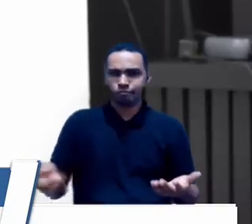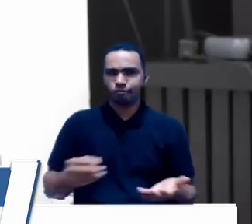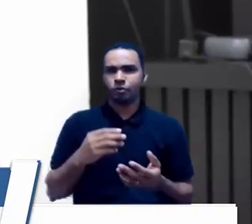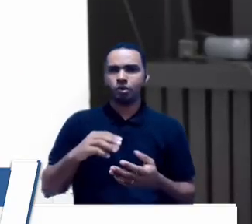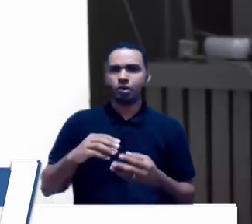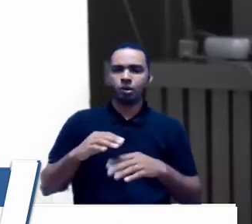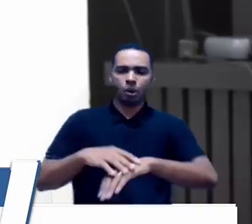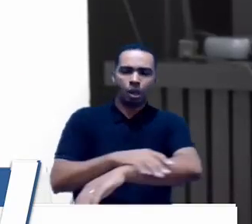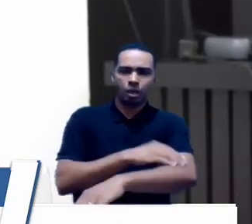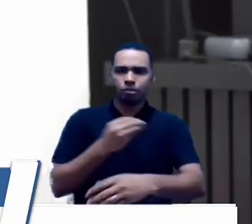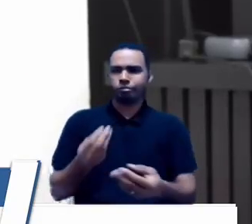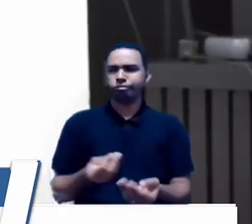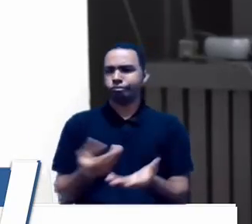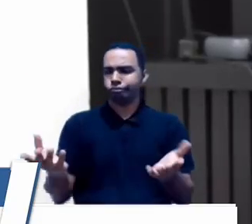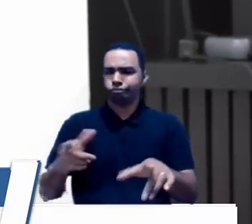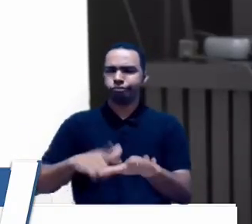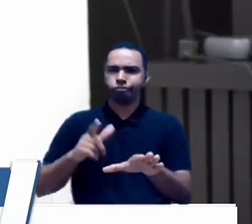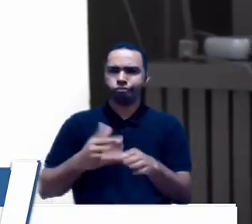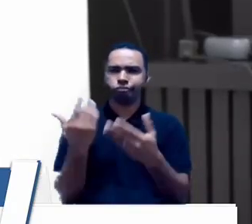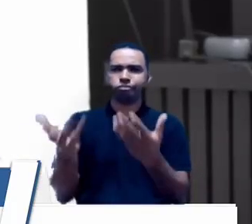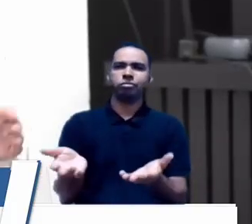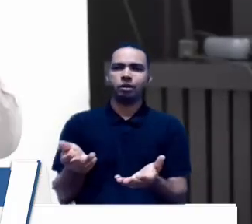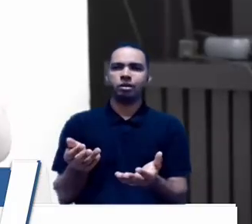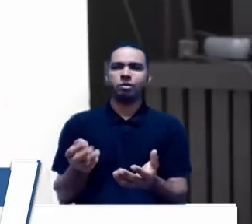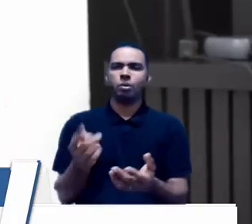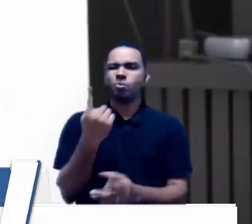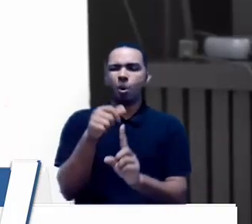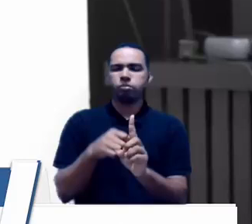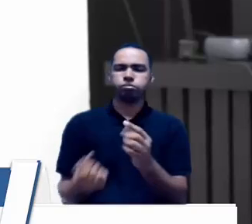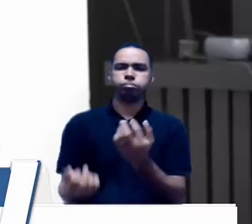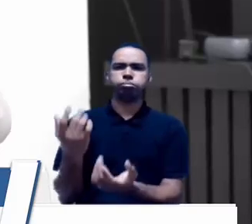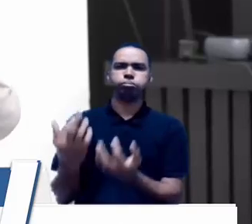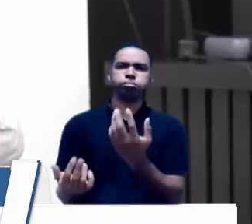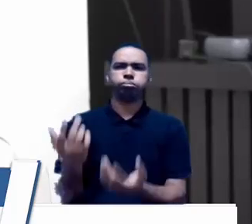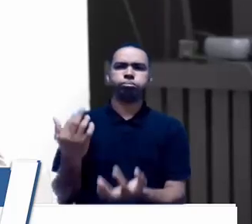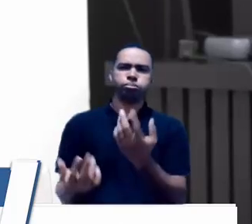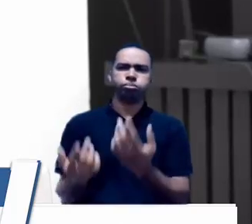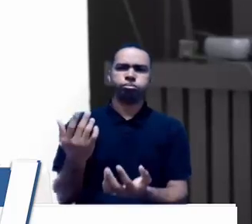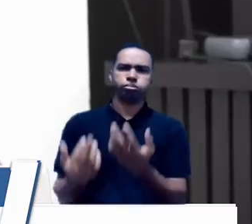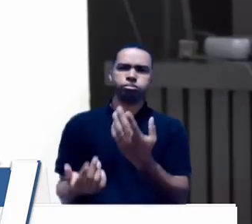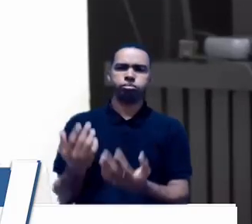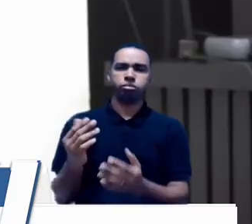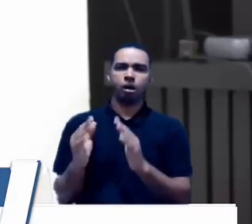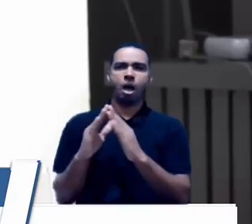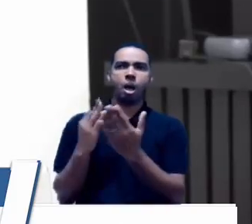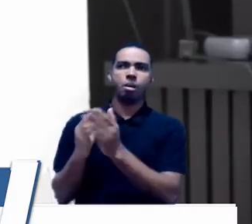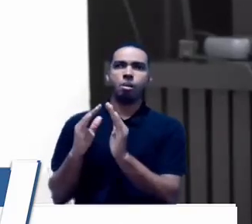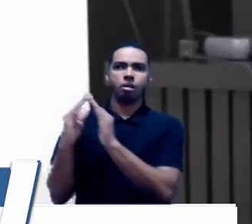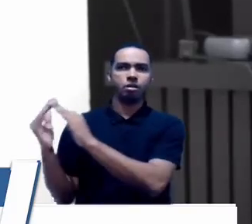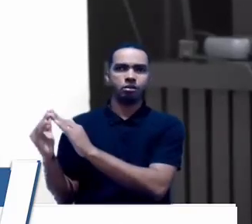sola, e ficou lá faz um mês queimando, né, e a escola do lado funcionando. Gente que tem